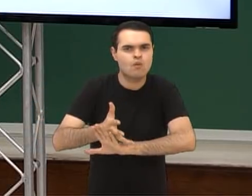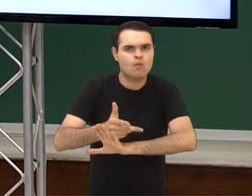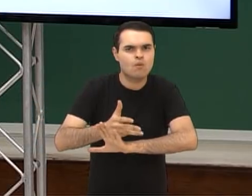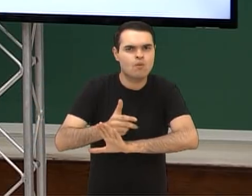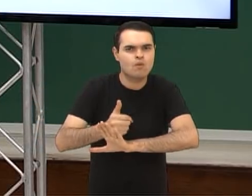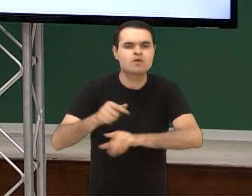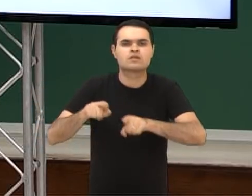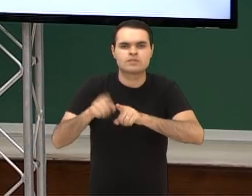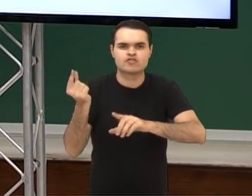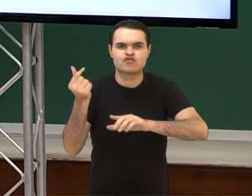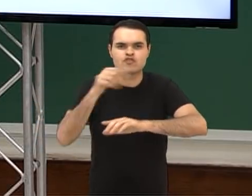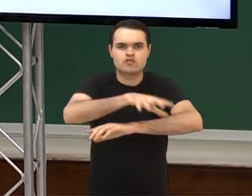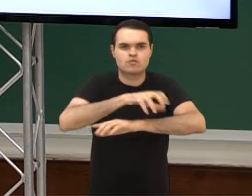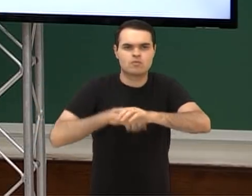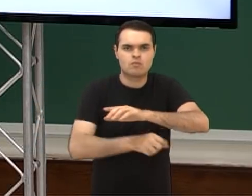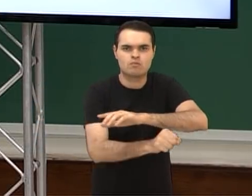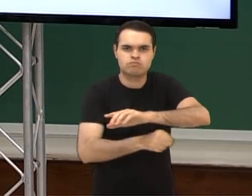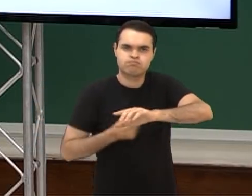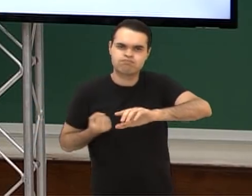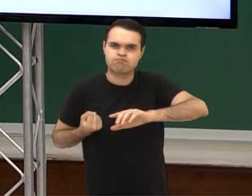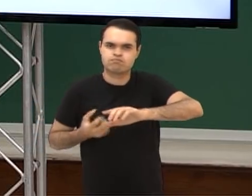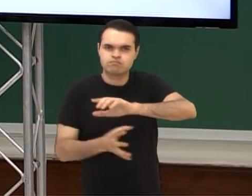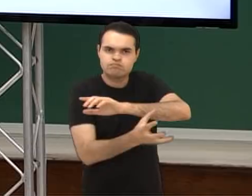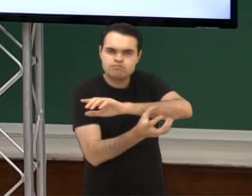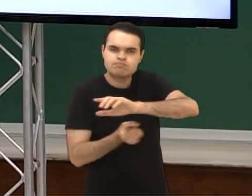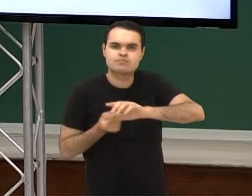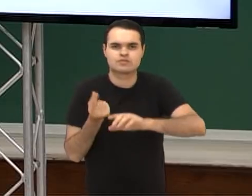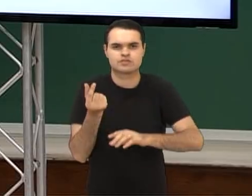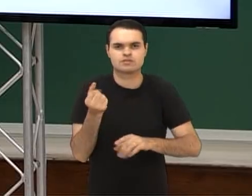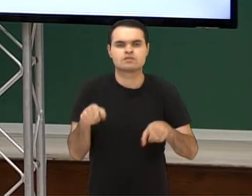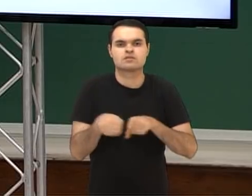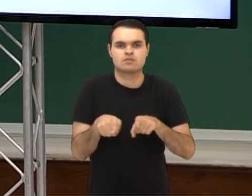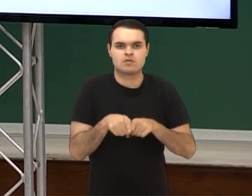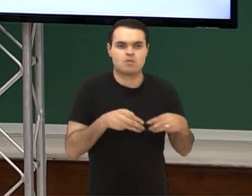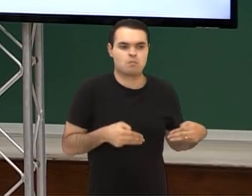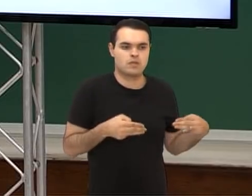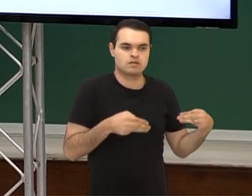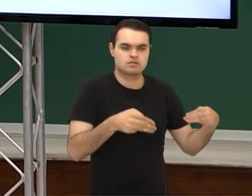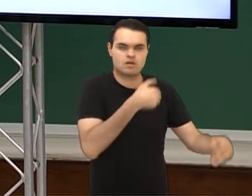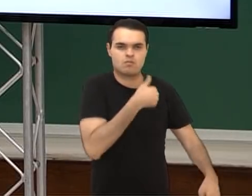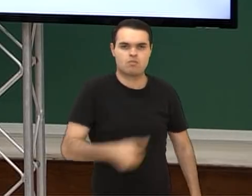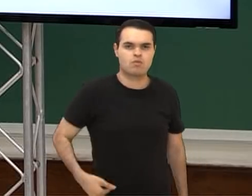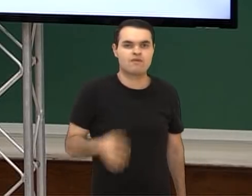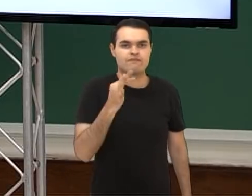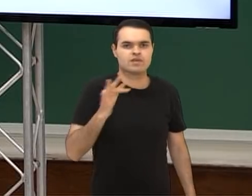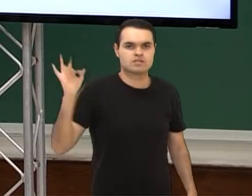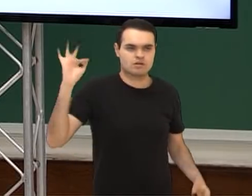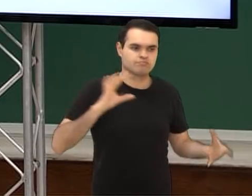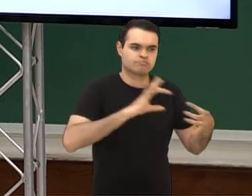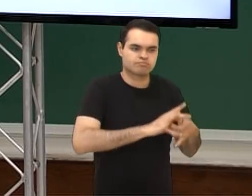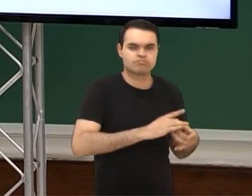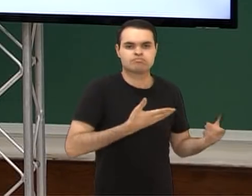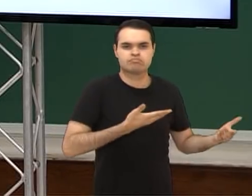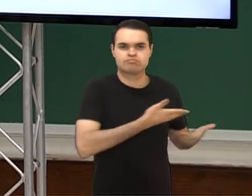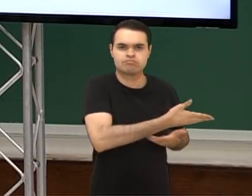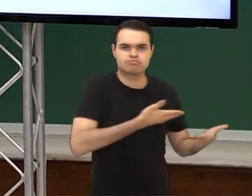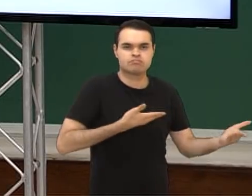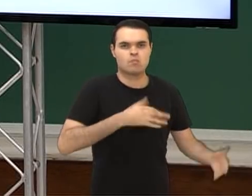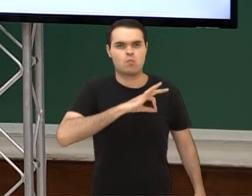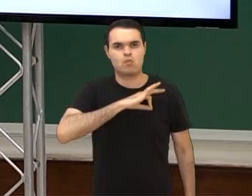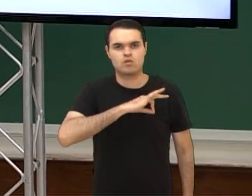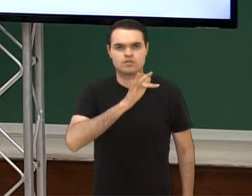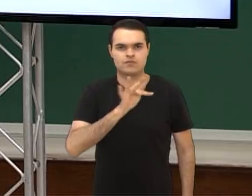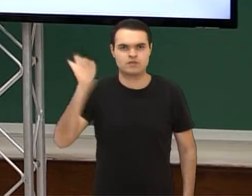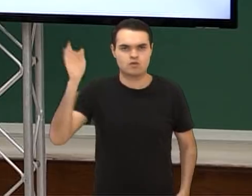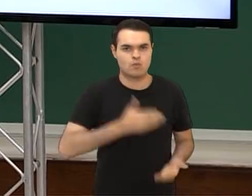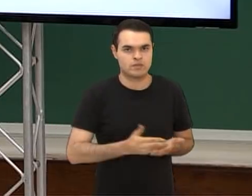dinheiro no Brasil. Ainda, ela foi conduzida pelo Ministério Público Federal, em parceria com a Polícia Federal, e ela começou em